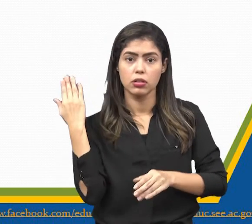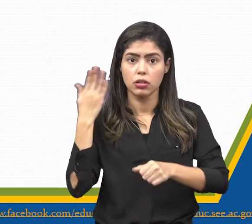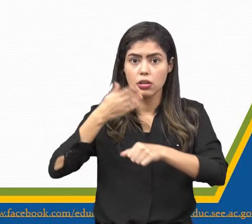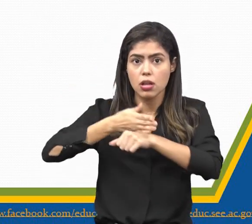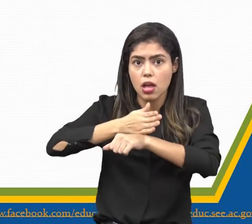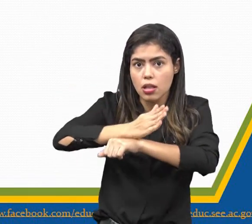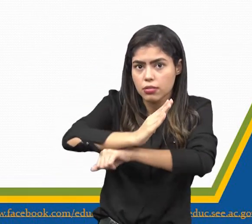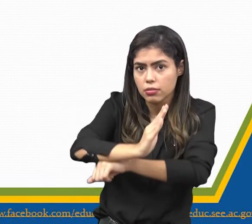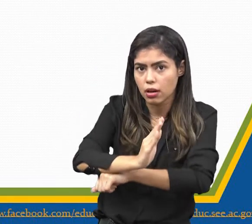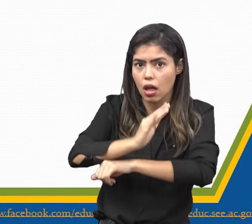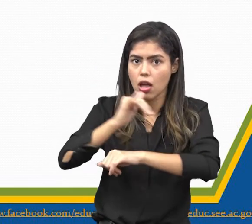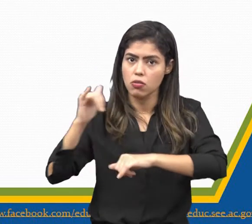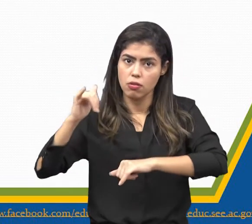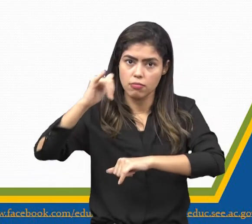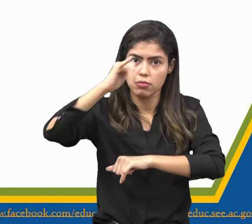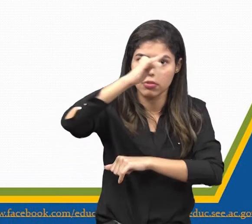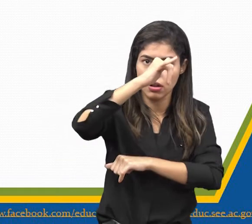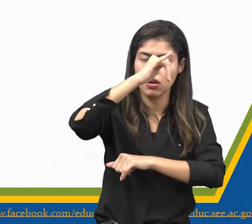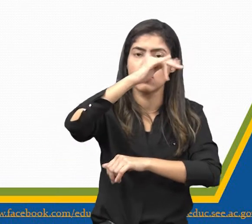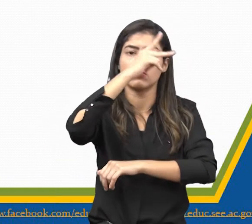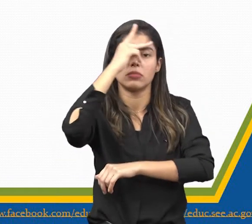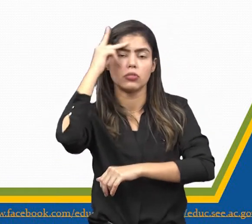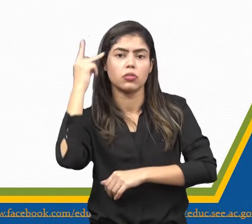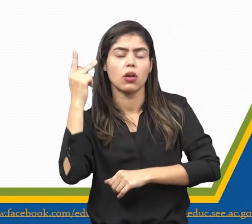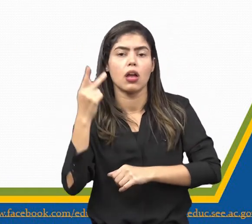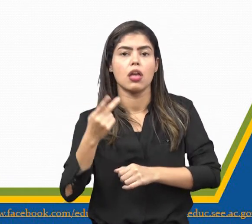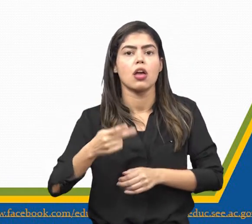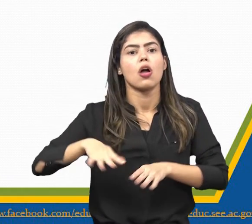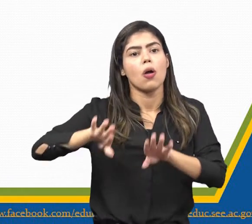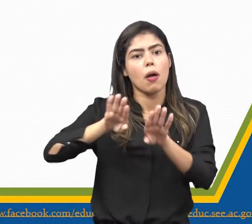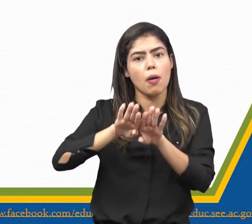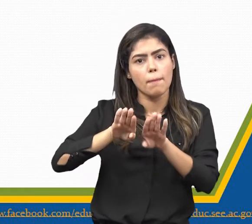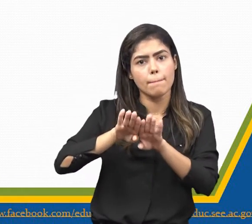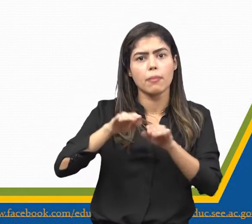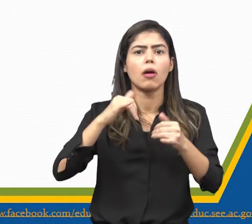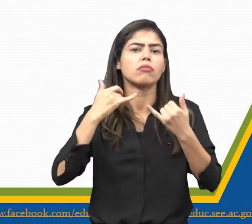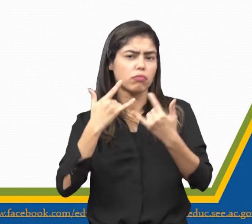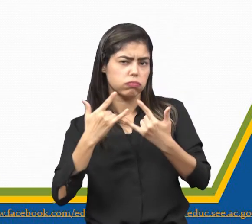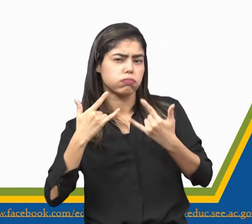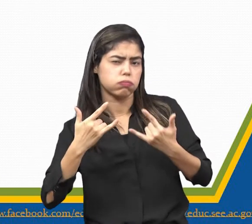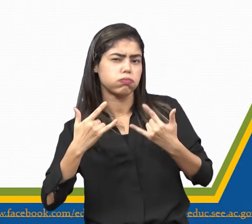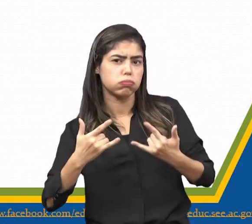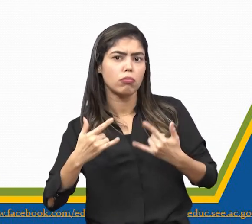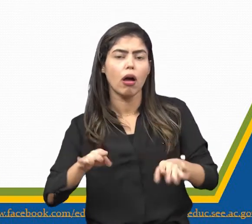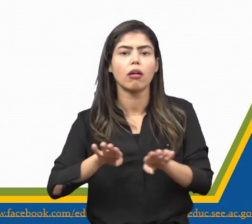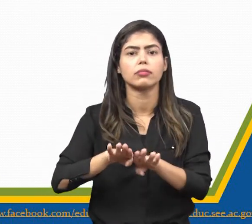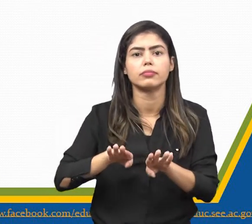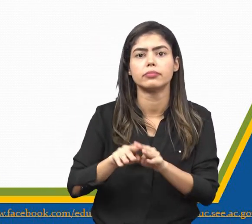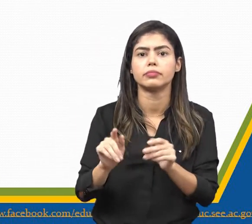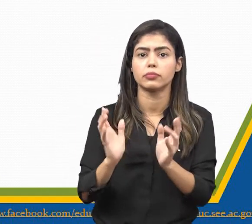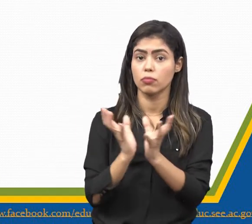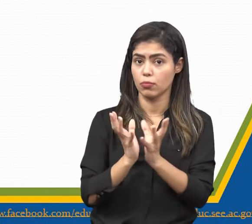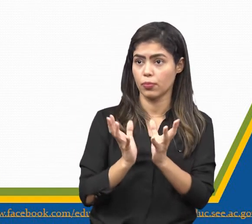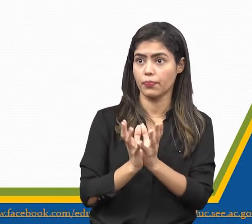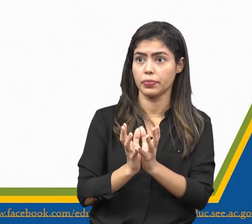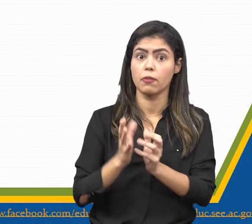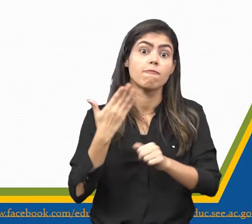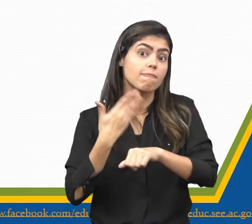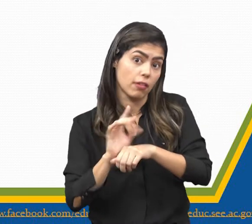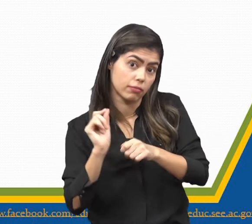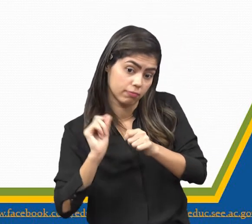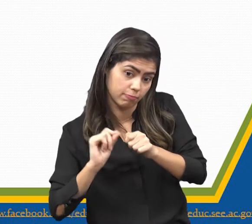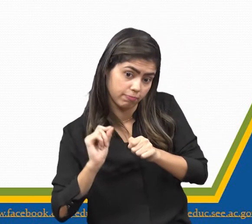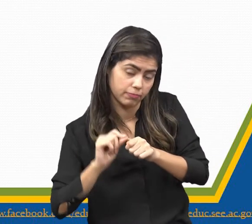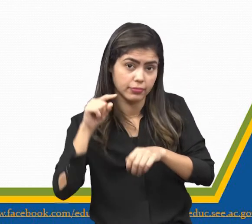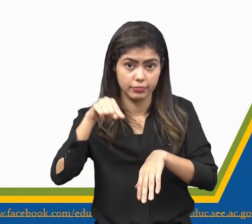de embarcar no avião, eles são de uma banda de rock. Ó, eles estão embarcando, eles são sujeito. Estão praticando a ação.